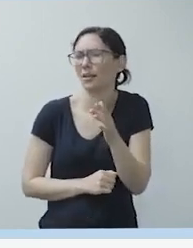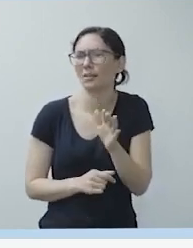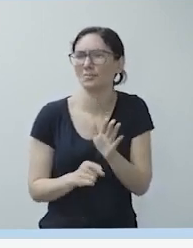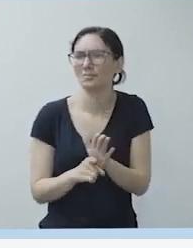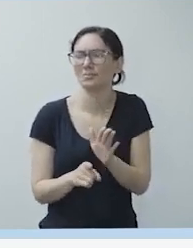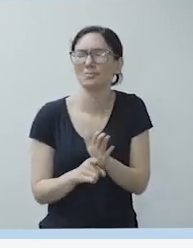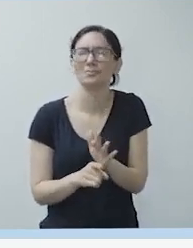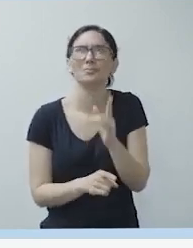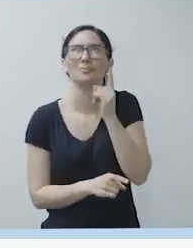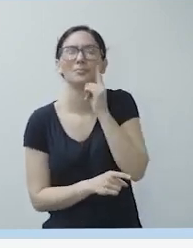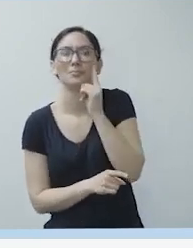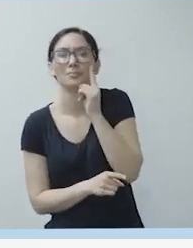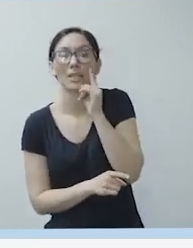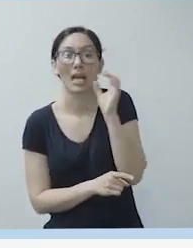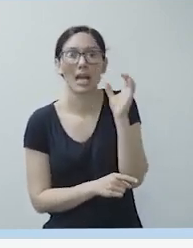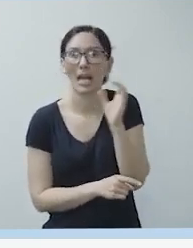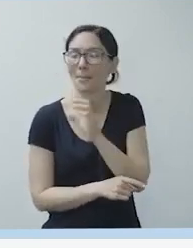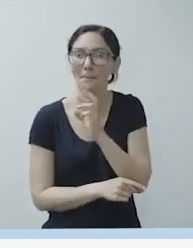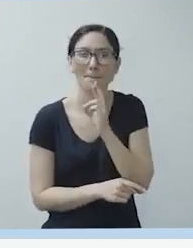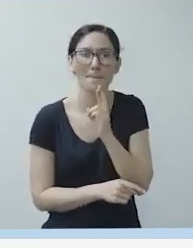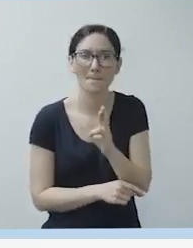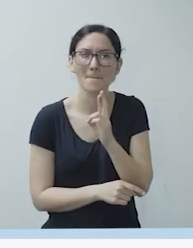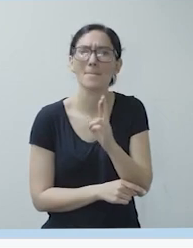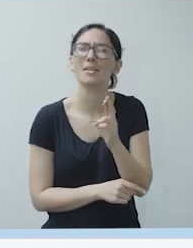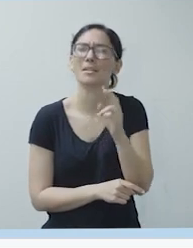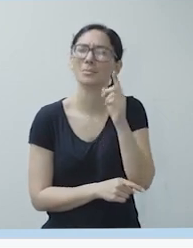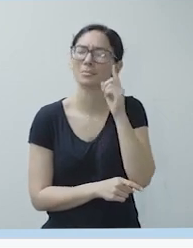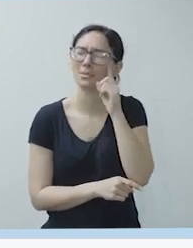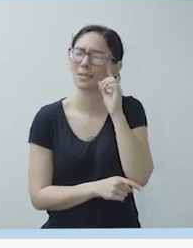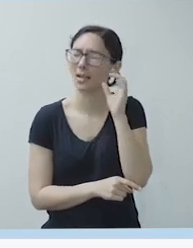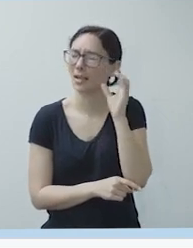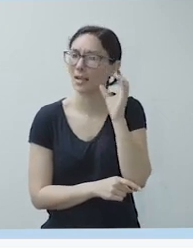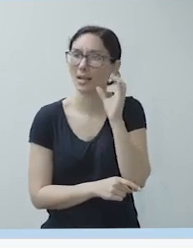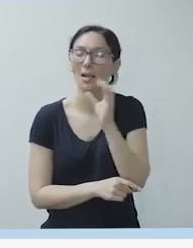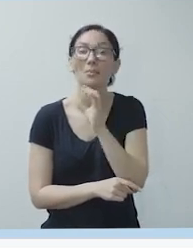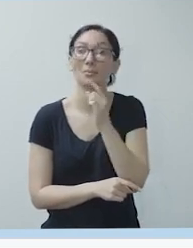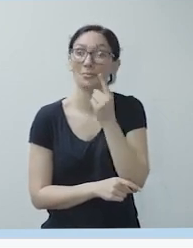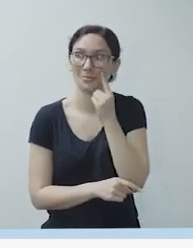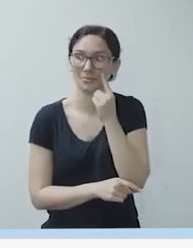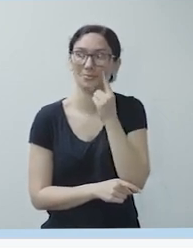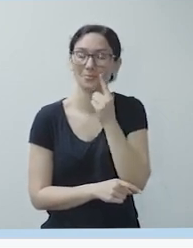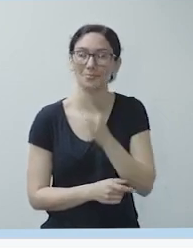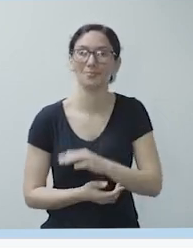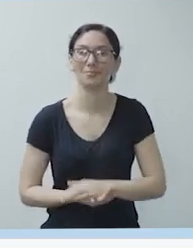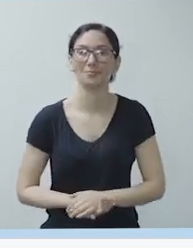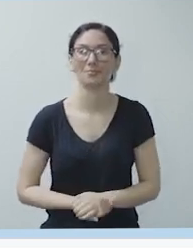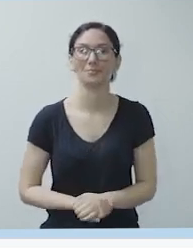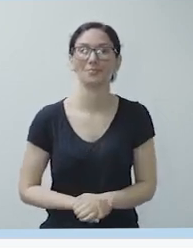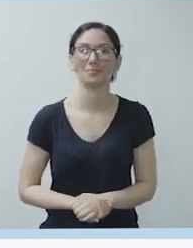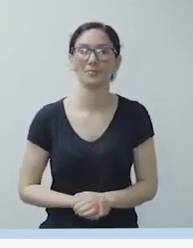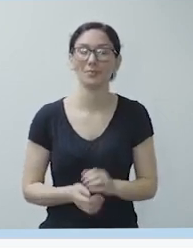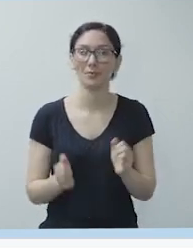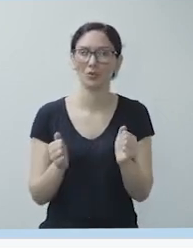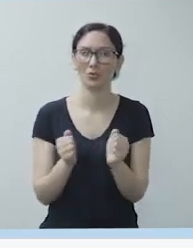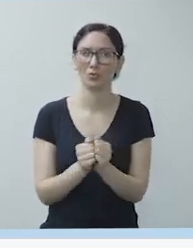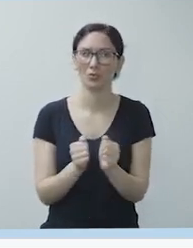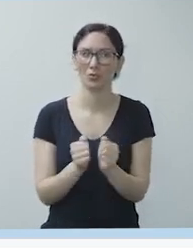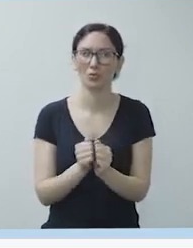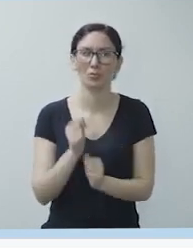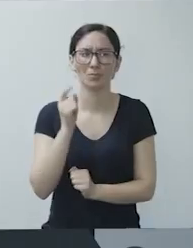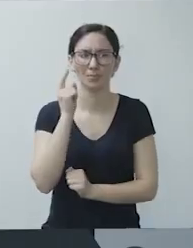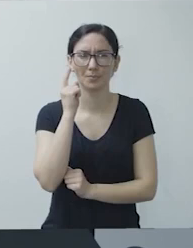quiz? Respostas rápidas, pensamento rápido, vamos lá? Vamos pensar juntos no quiz?